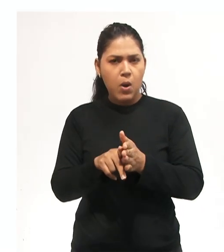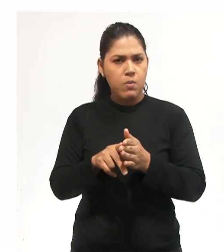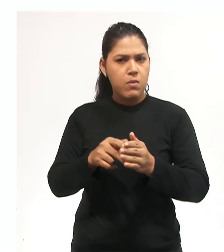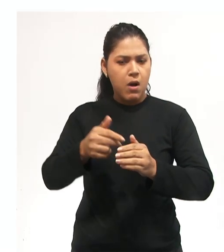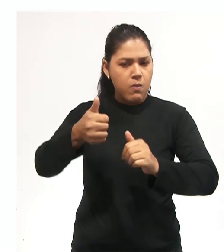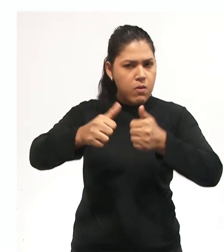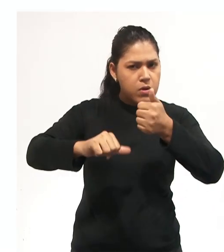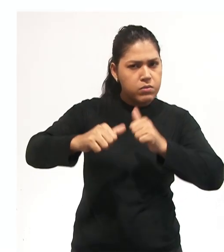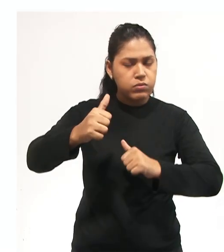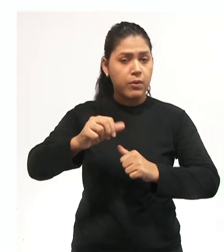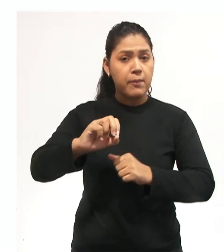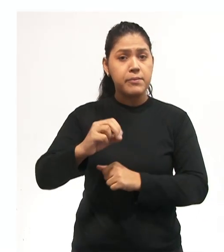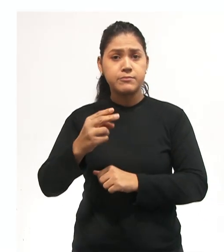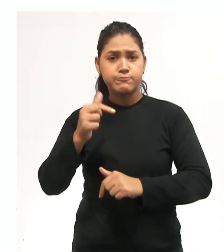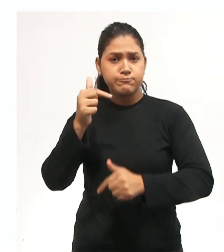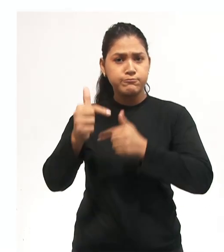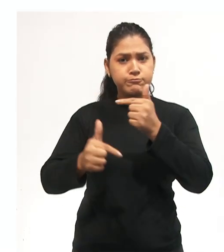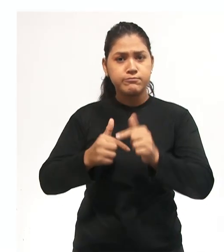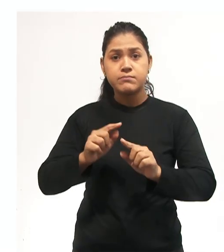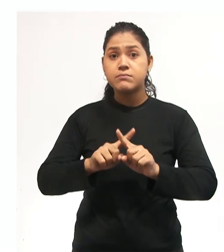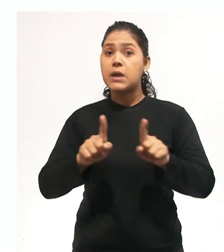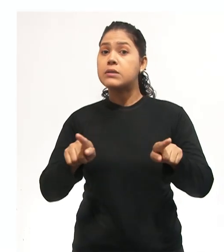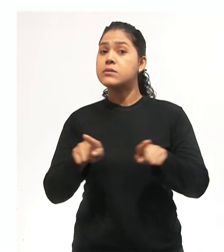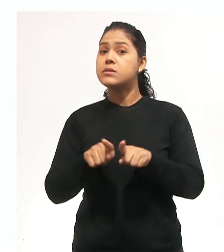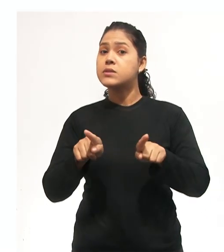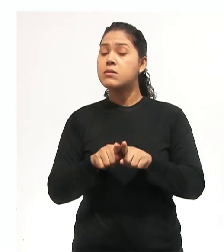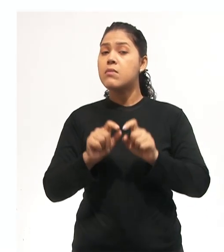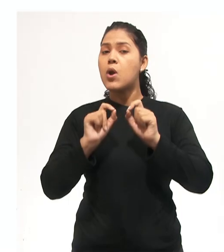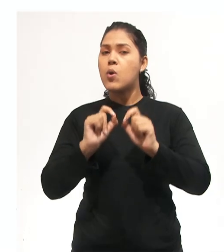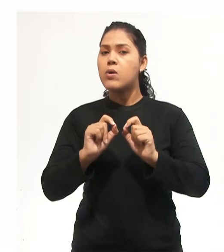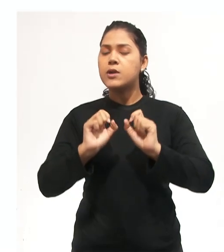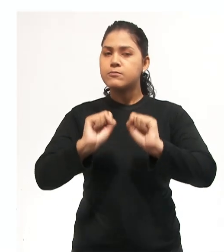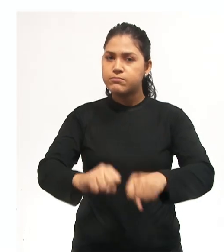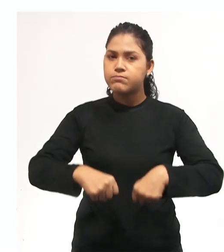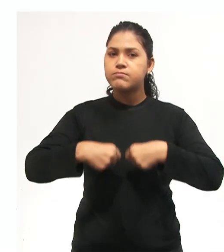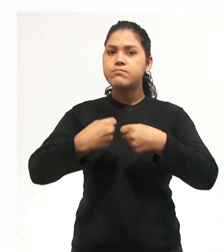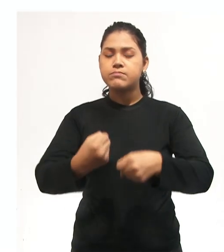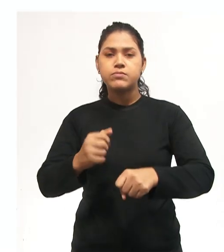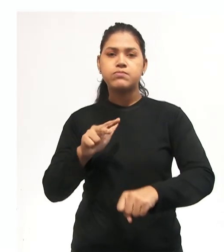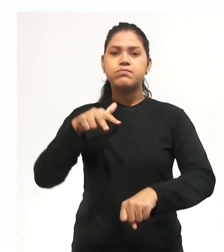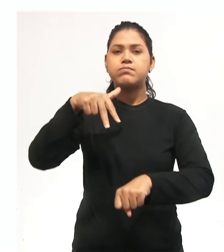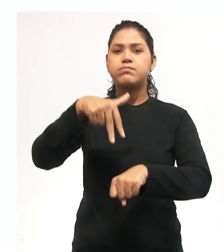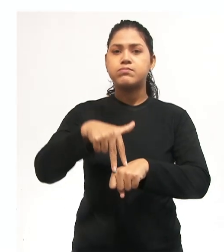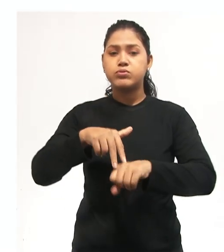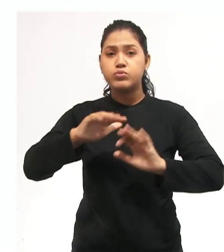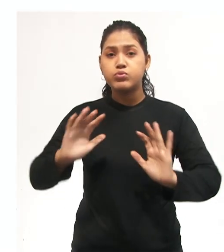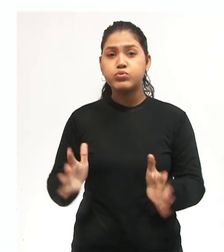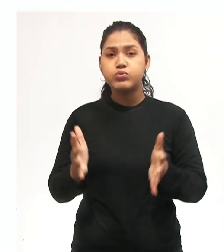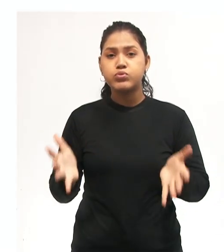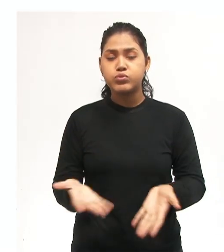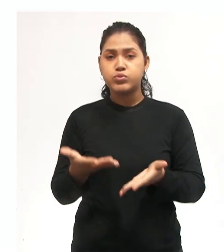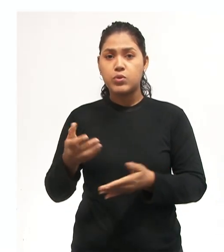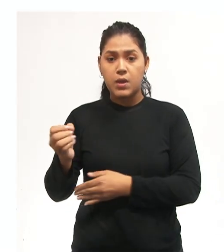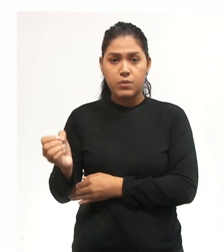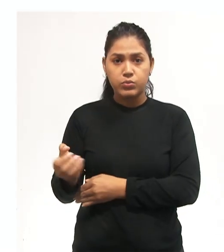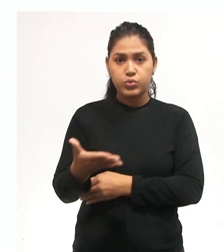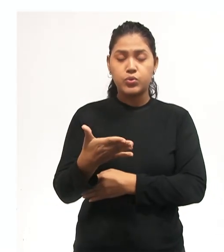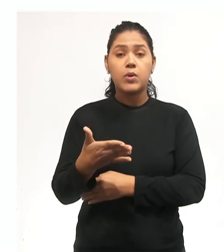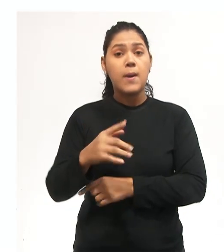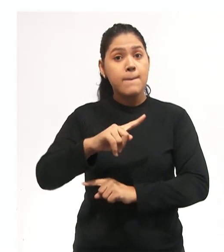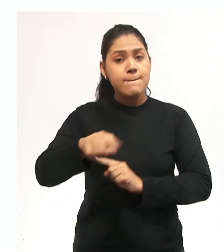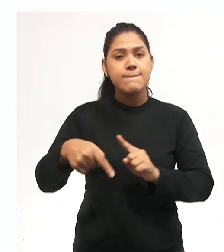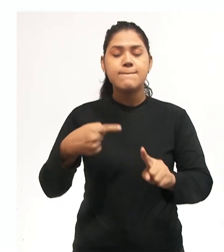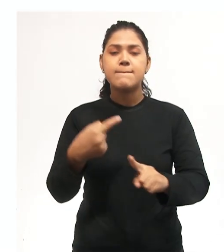de serviços, mas também como um agente ativo no fomento à inovação e ao desenvolvimento econômico